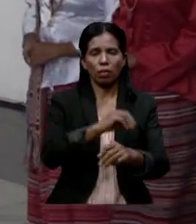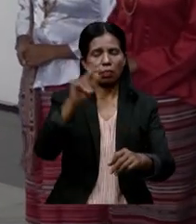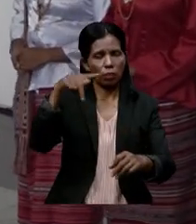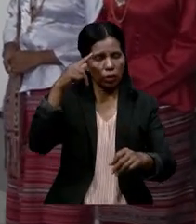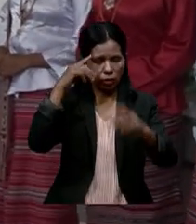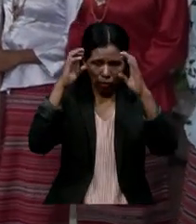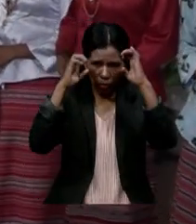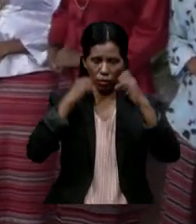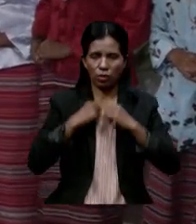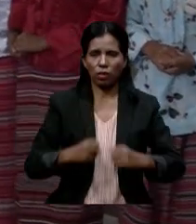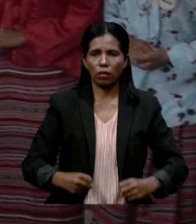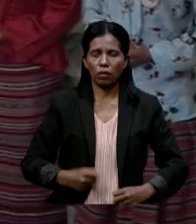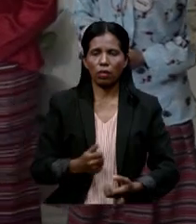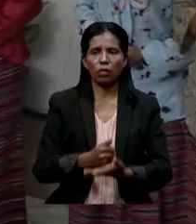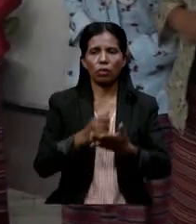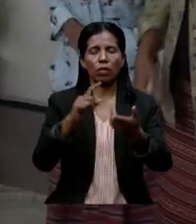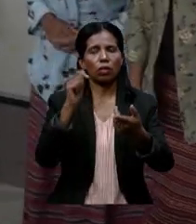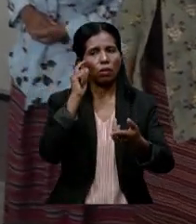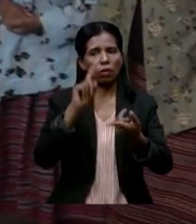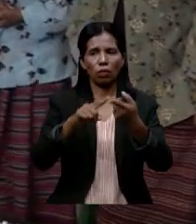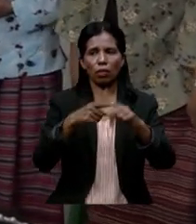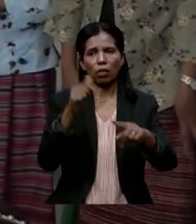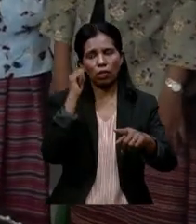educação, saúde no tulo efeito maluxira baía